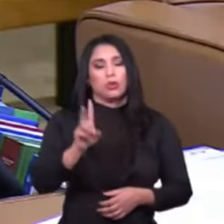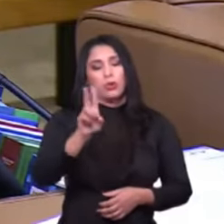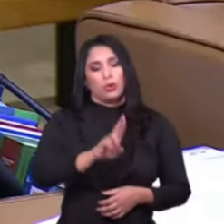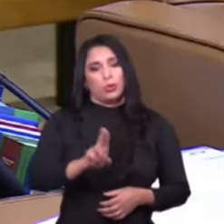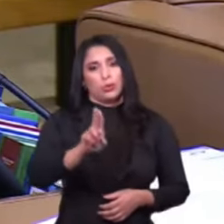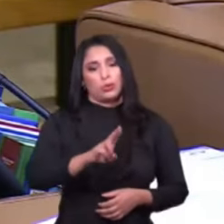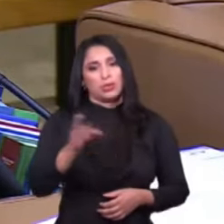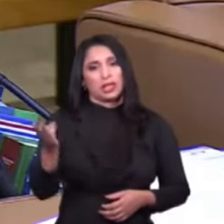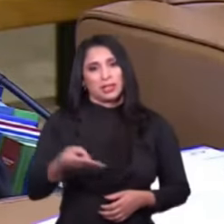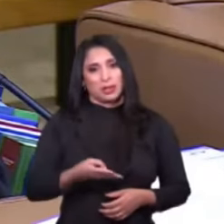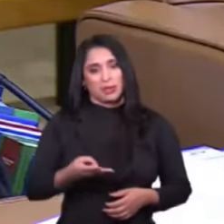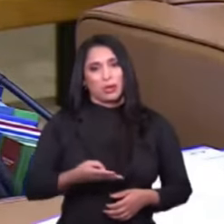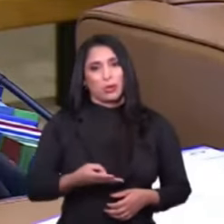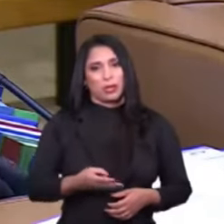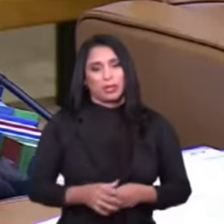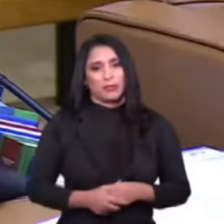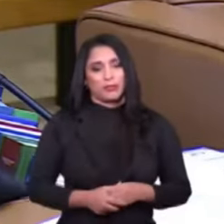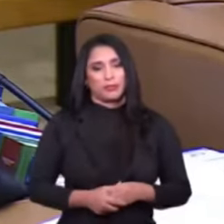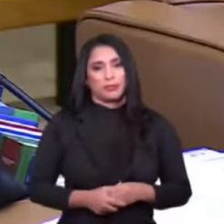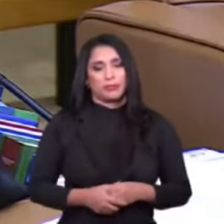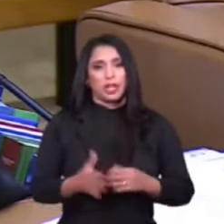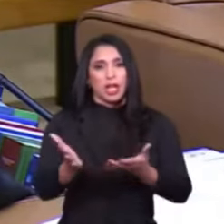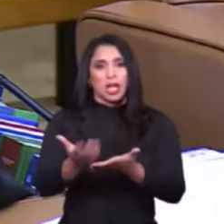A questão da arrecadação de impostos.